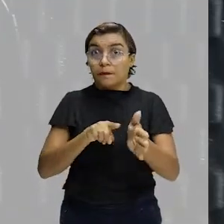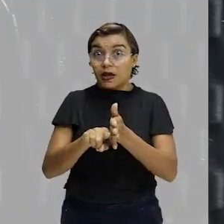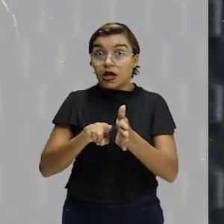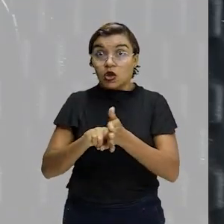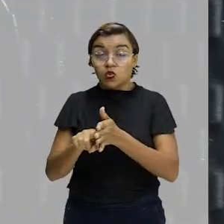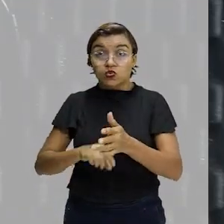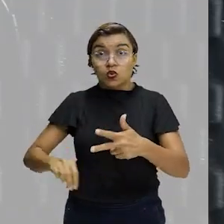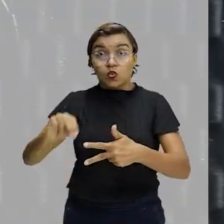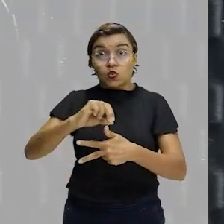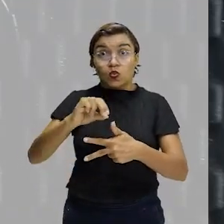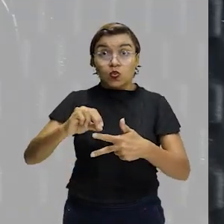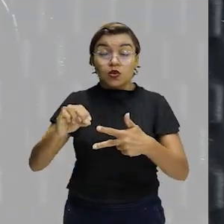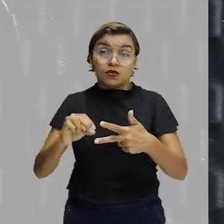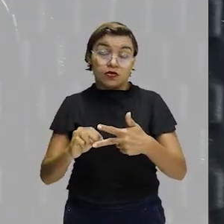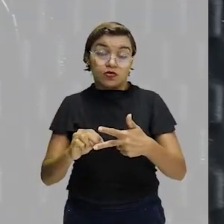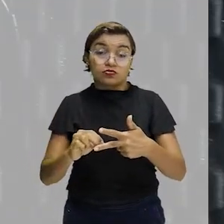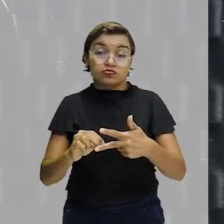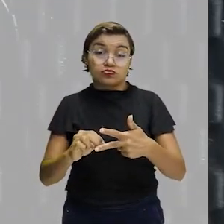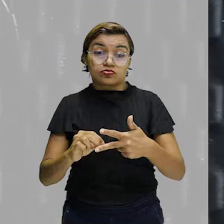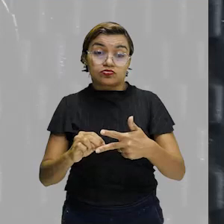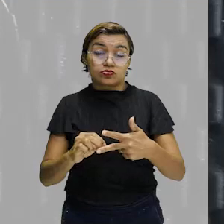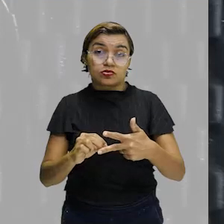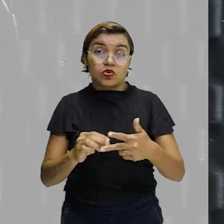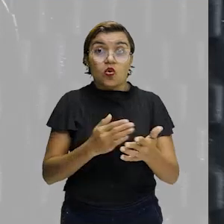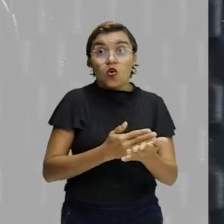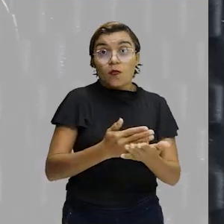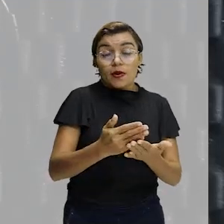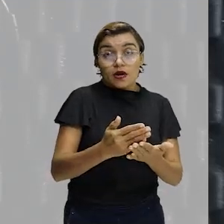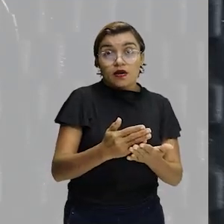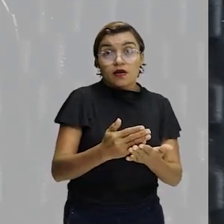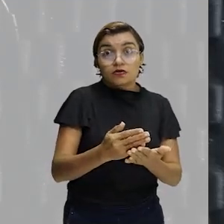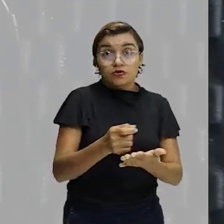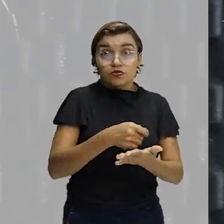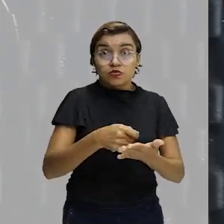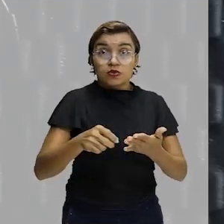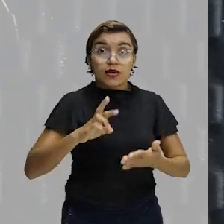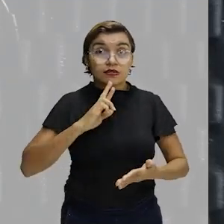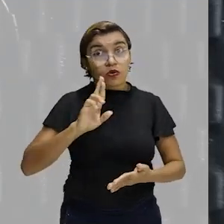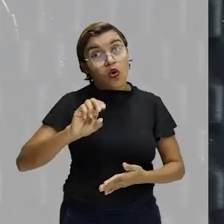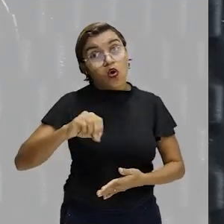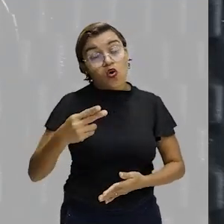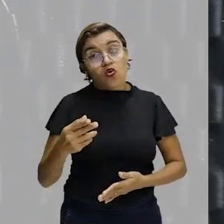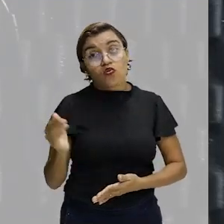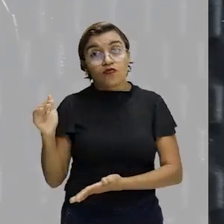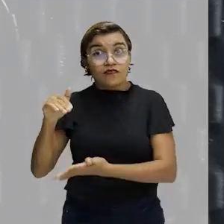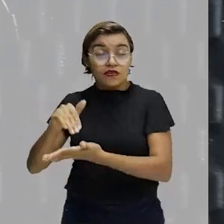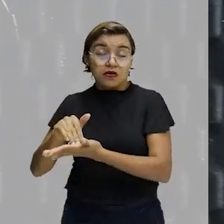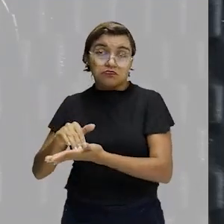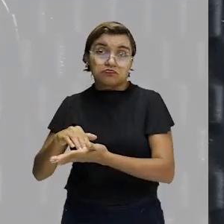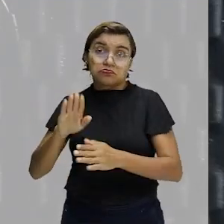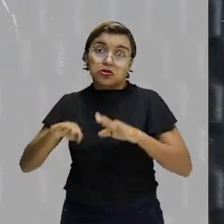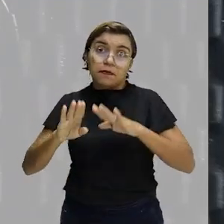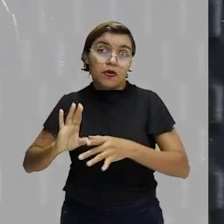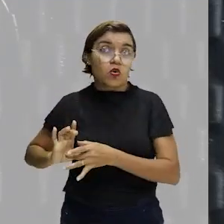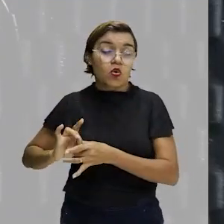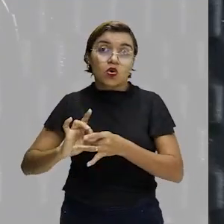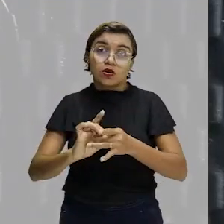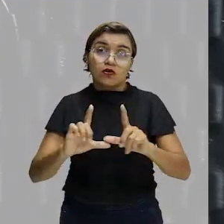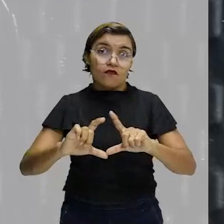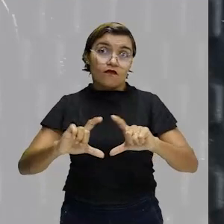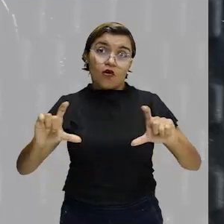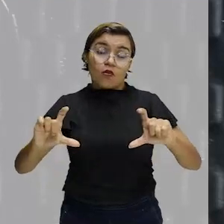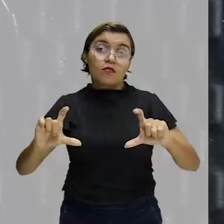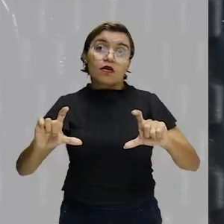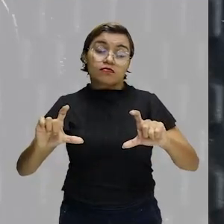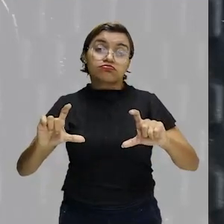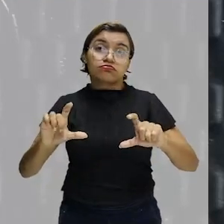Enem, ou você aplica logo a definição lá no começo, ou você já deixa para aplicar lá no final. Vai depender do contexto e da fórmula quando